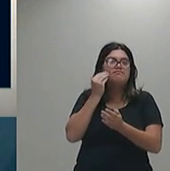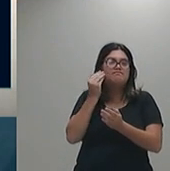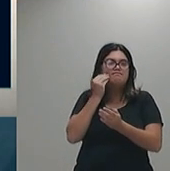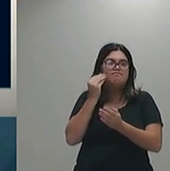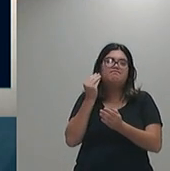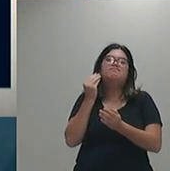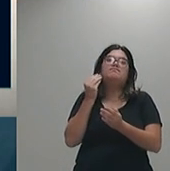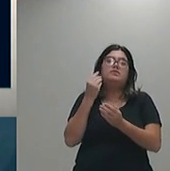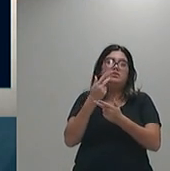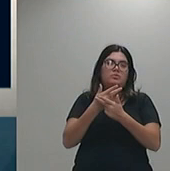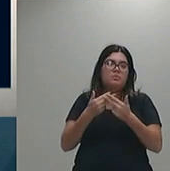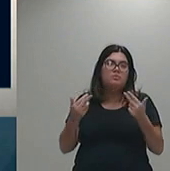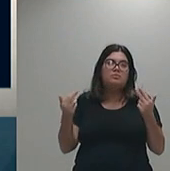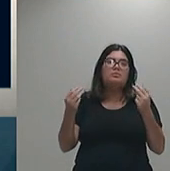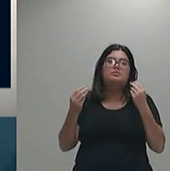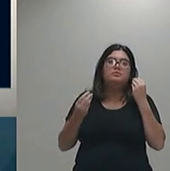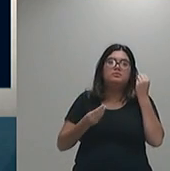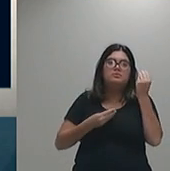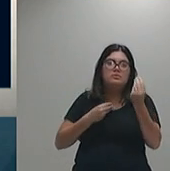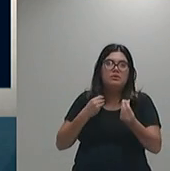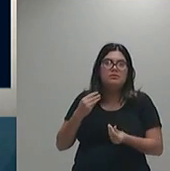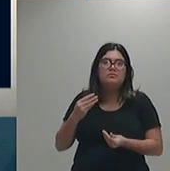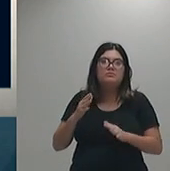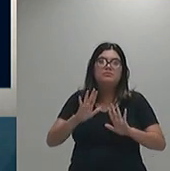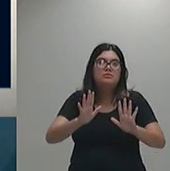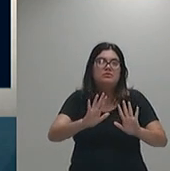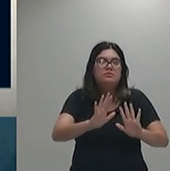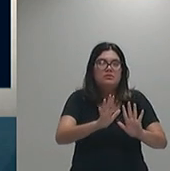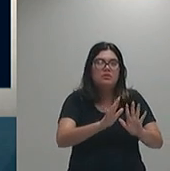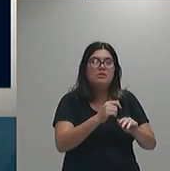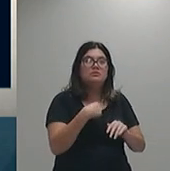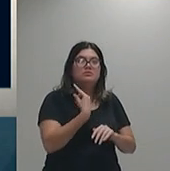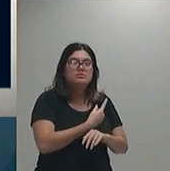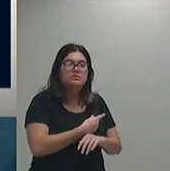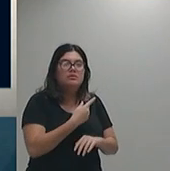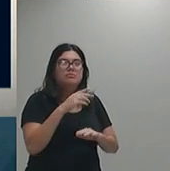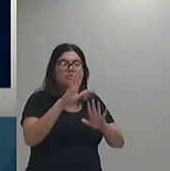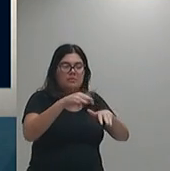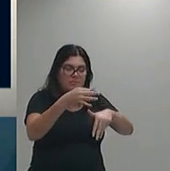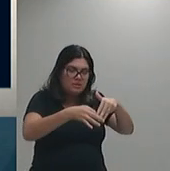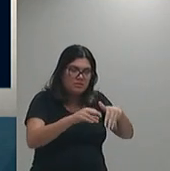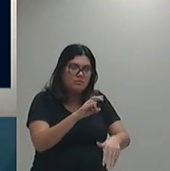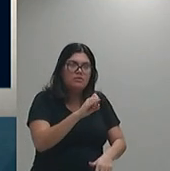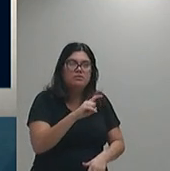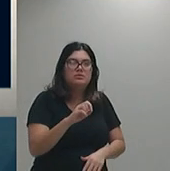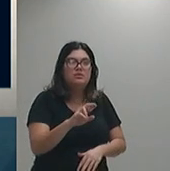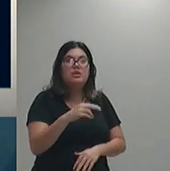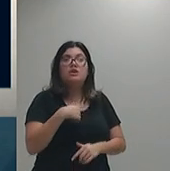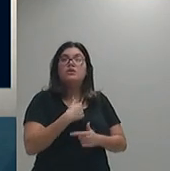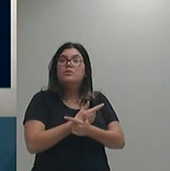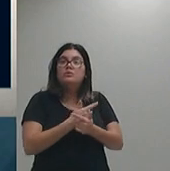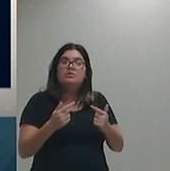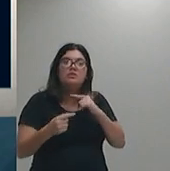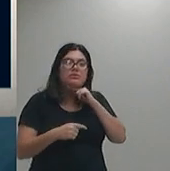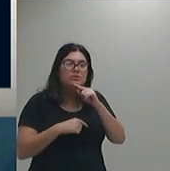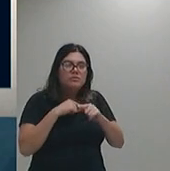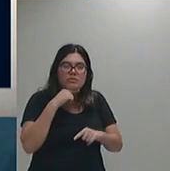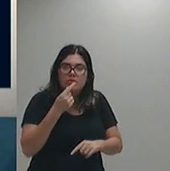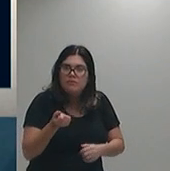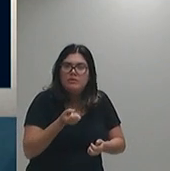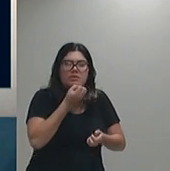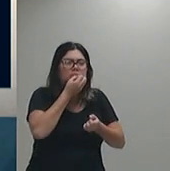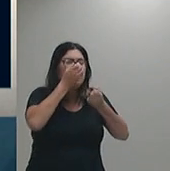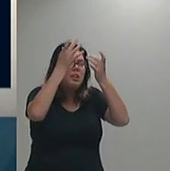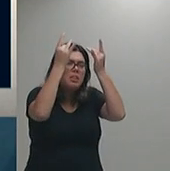meninas só uma redação Olha só nós e estribos um dúvida foi muito bem